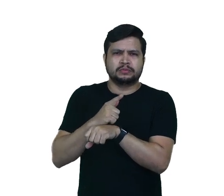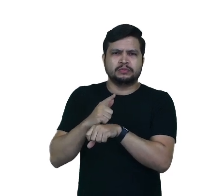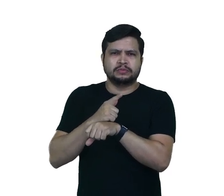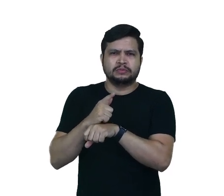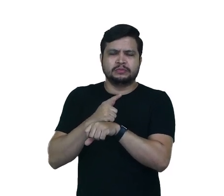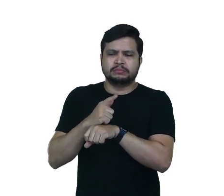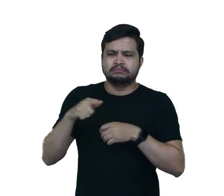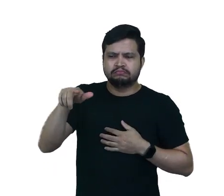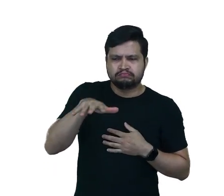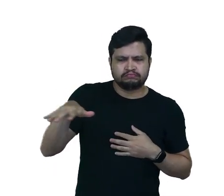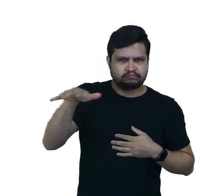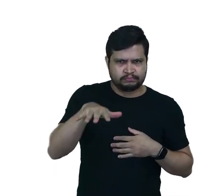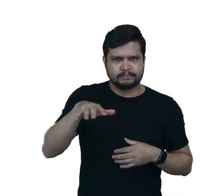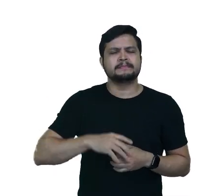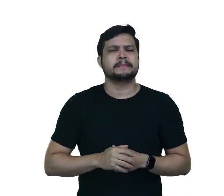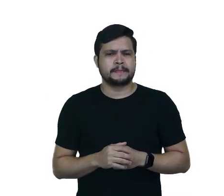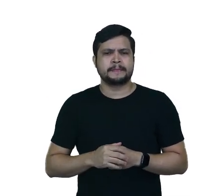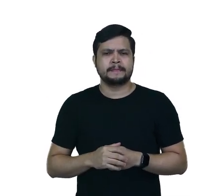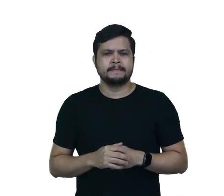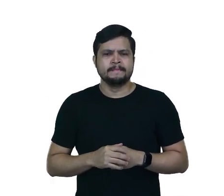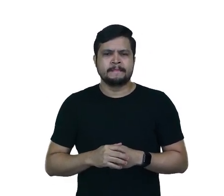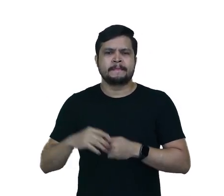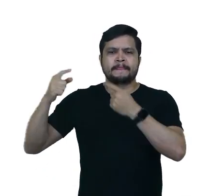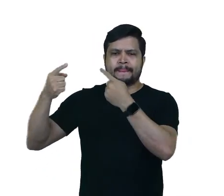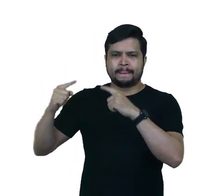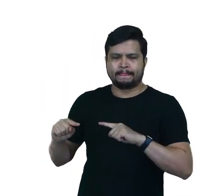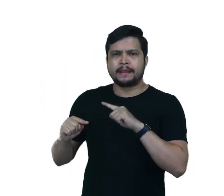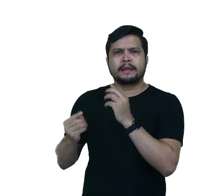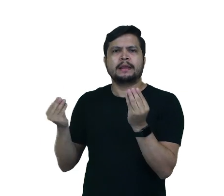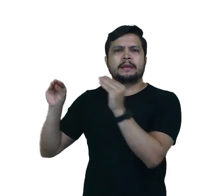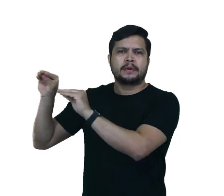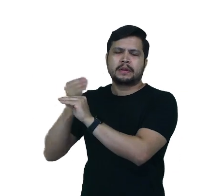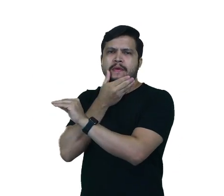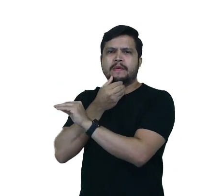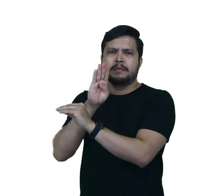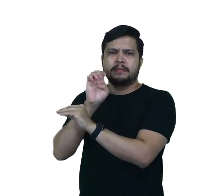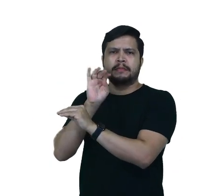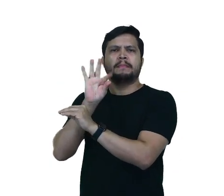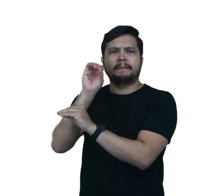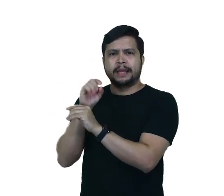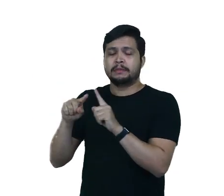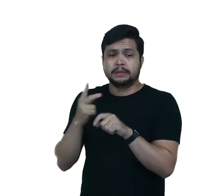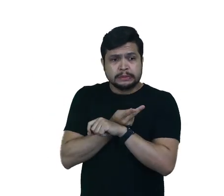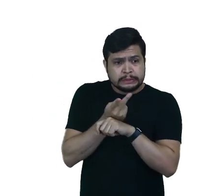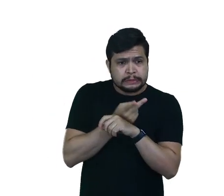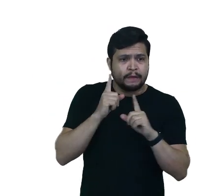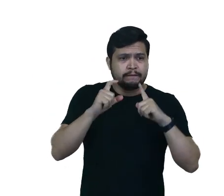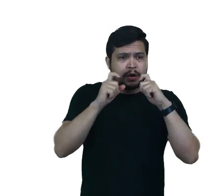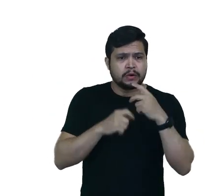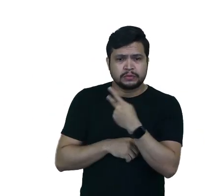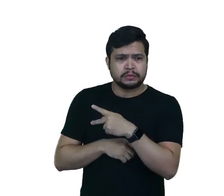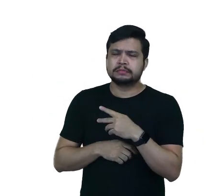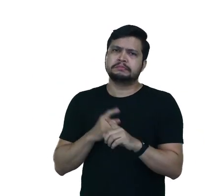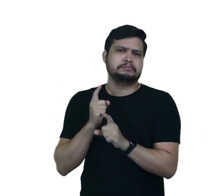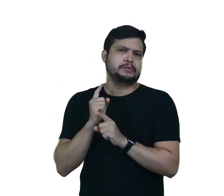propriedade, gestão eficiente de propriedades. Funcionarismo público, aqui era para ter o Beto, mas eu não achei tua foto.